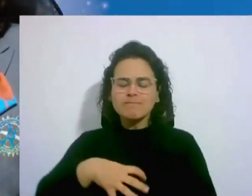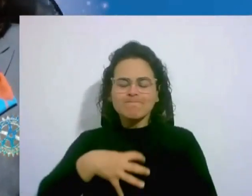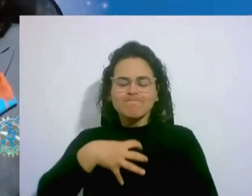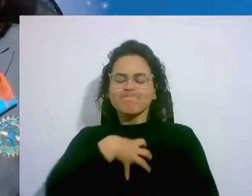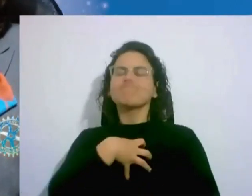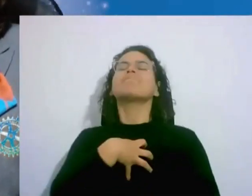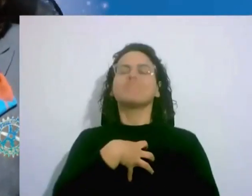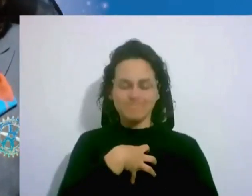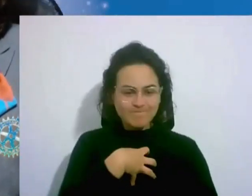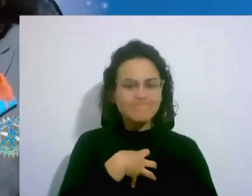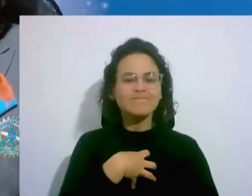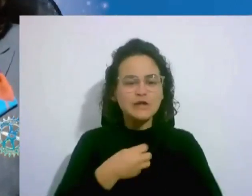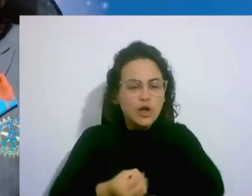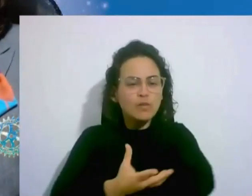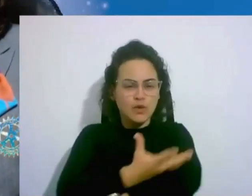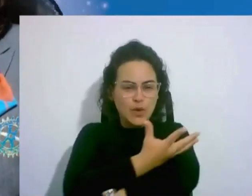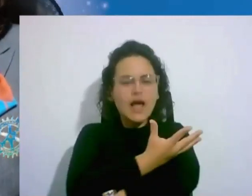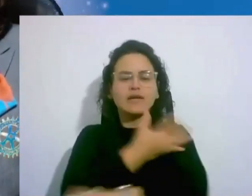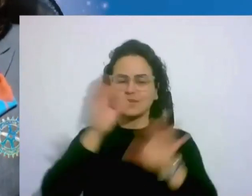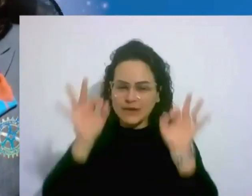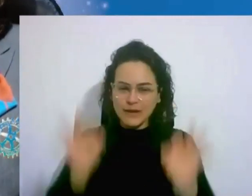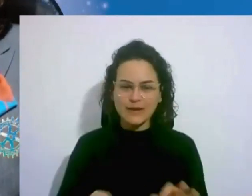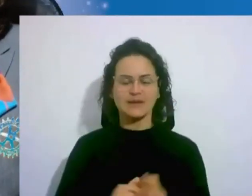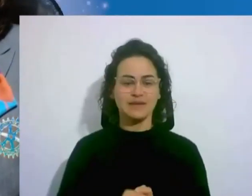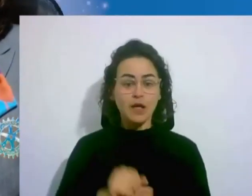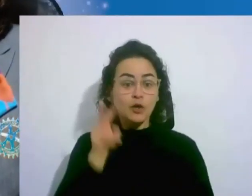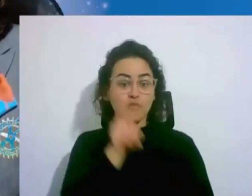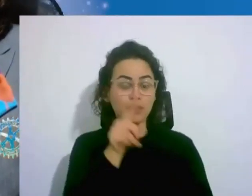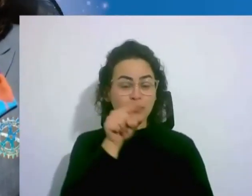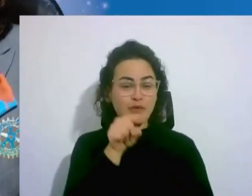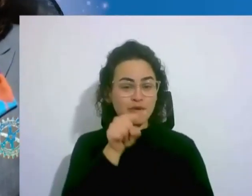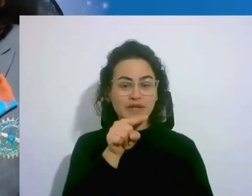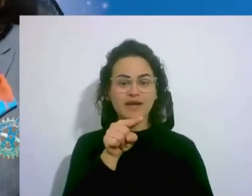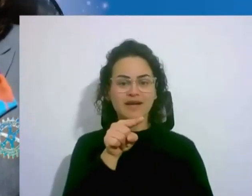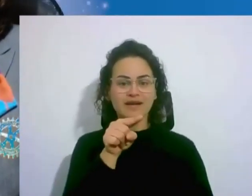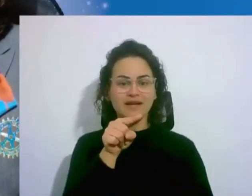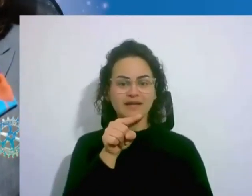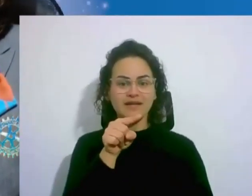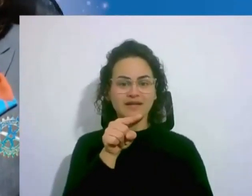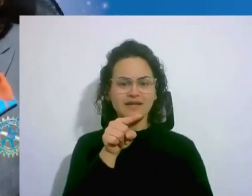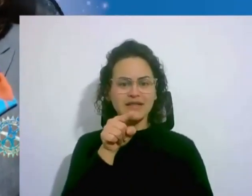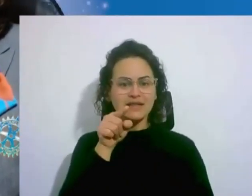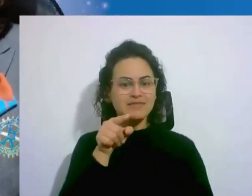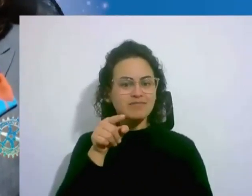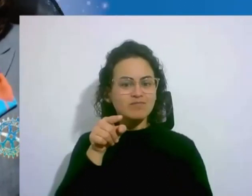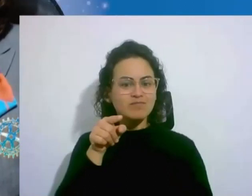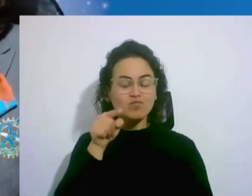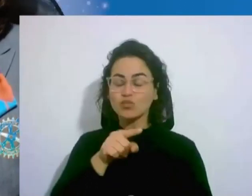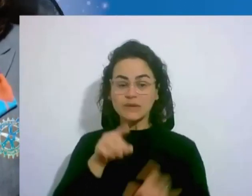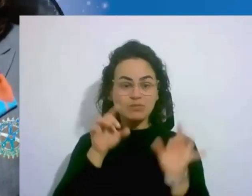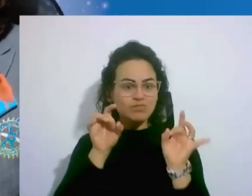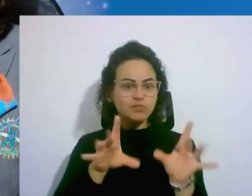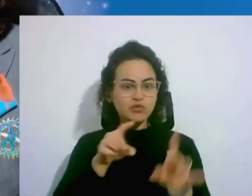sensibiliza a todos. E vendo você com todo esse teu potencial